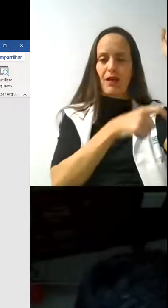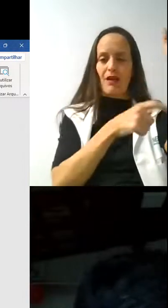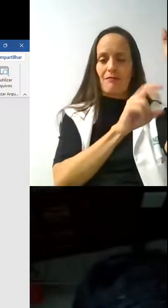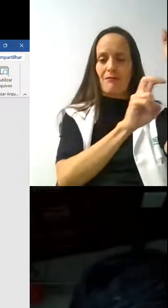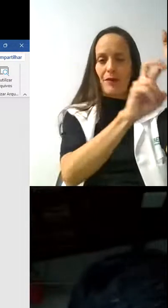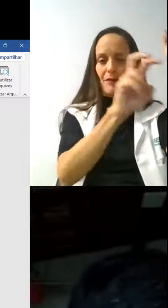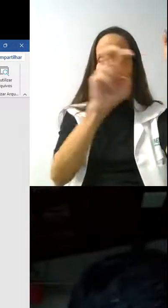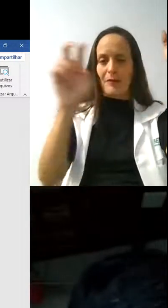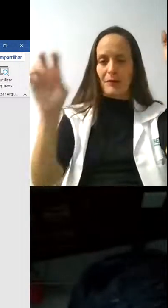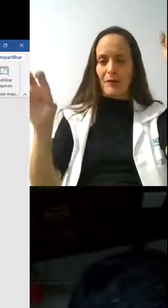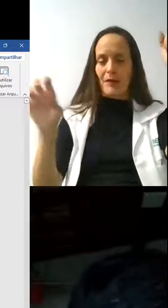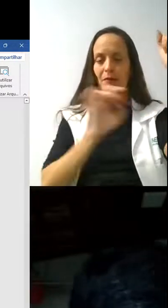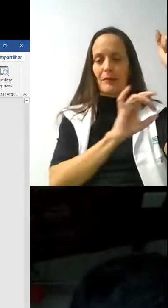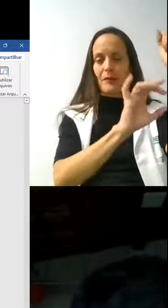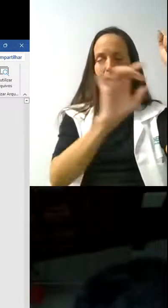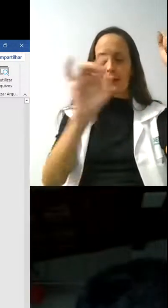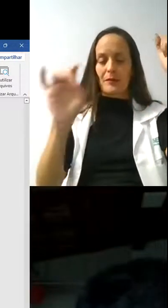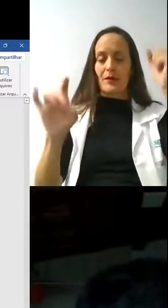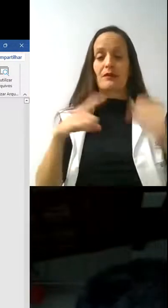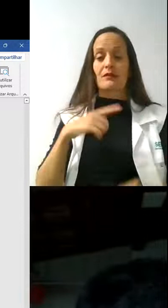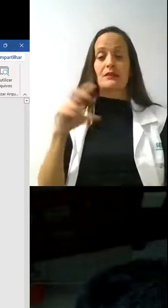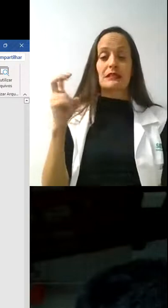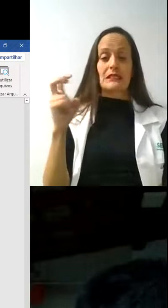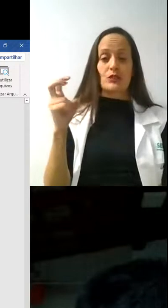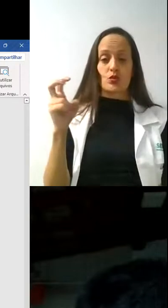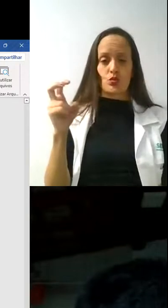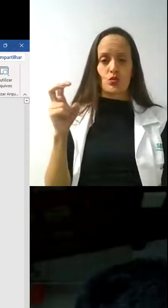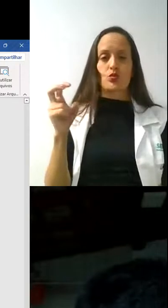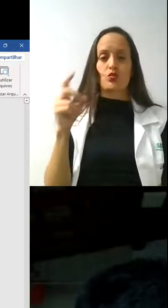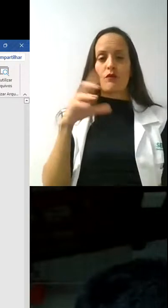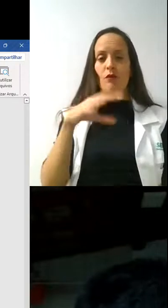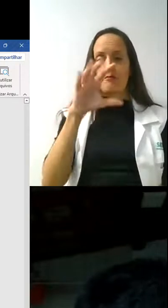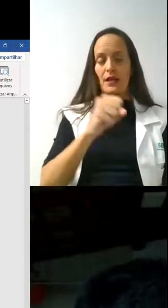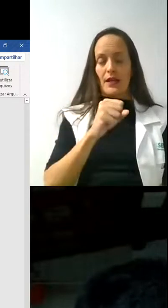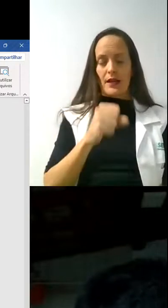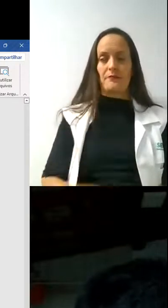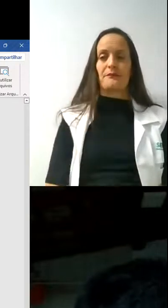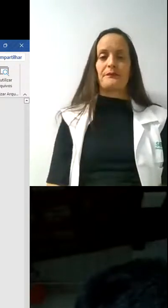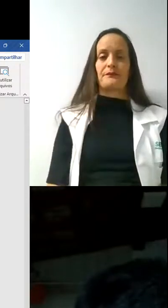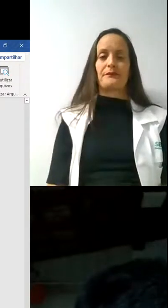número dele, que é 5. Vou copiar o de cima para ficar na mesma formatação.